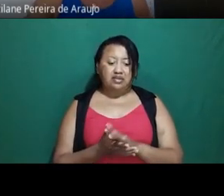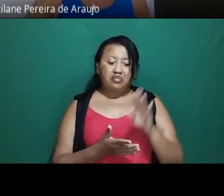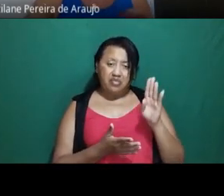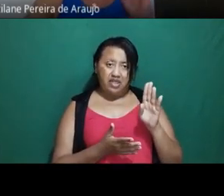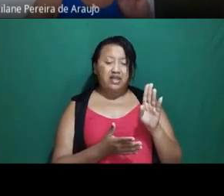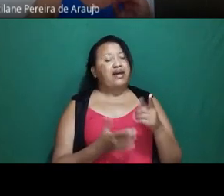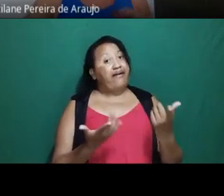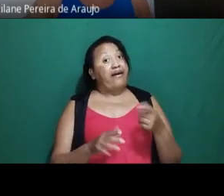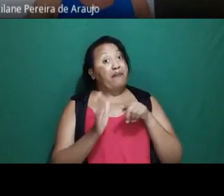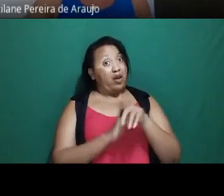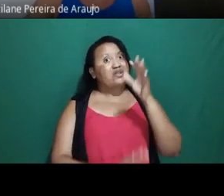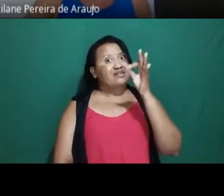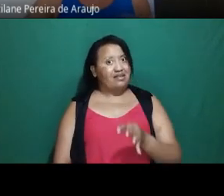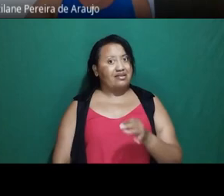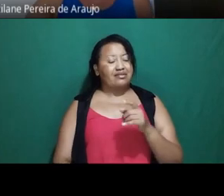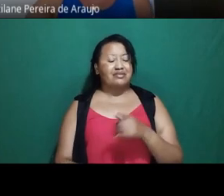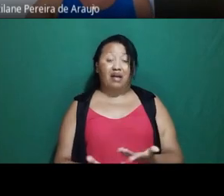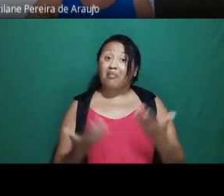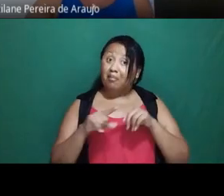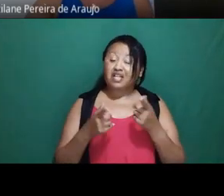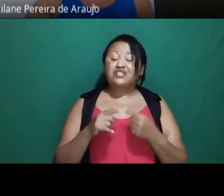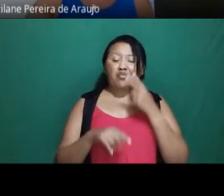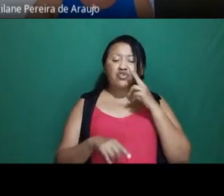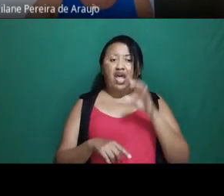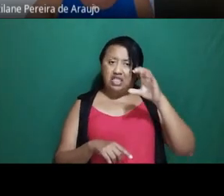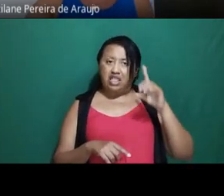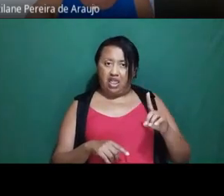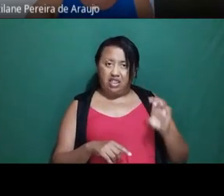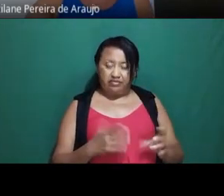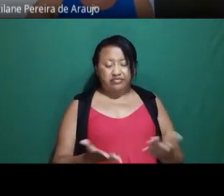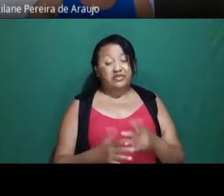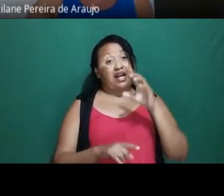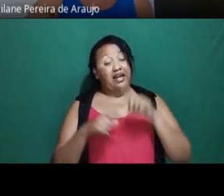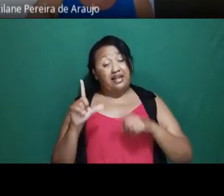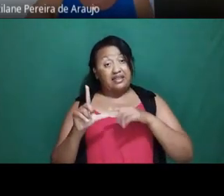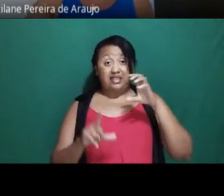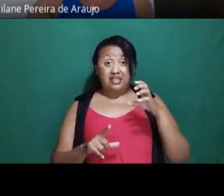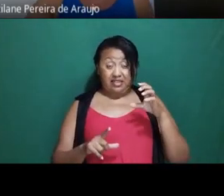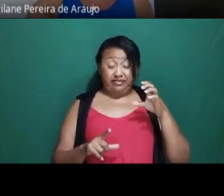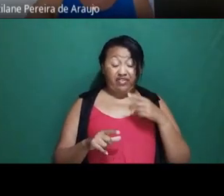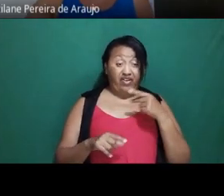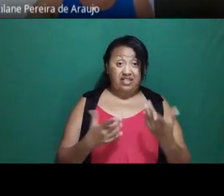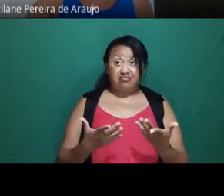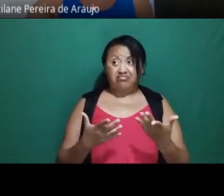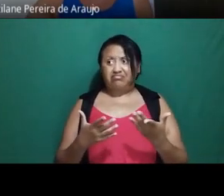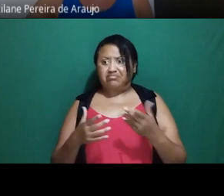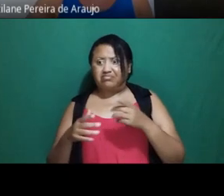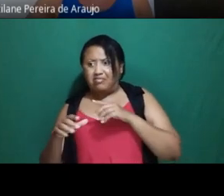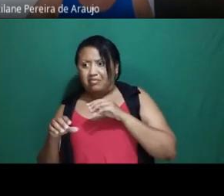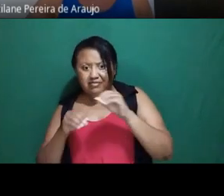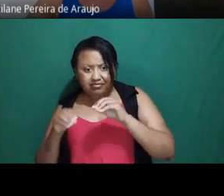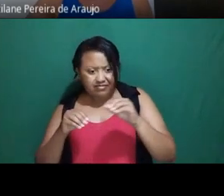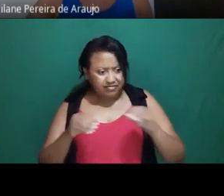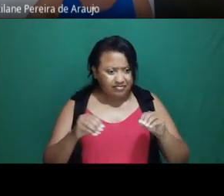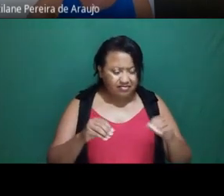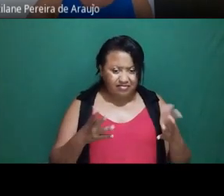certa mas vamos ver a letra c d e bom na letra C diz assim mexo remexo na inquisição só quem já morreu